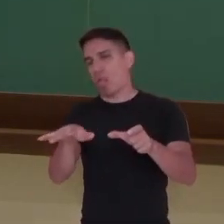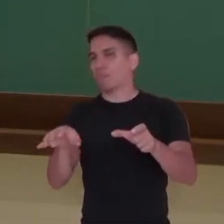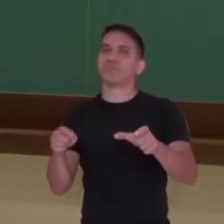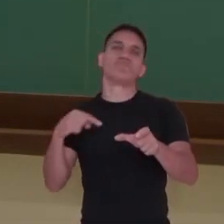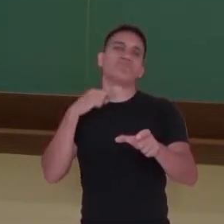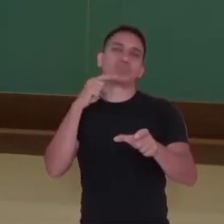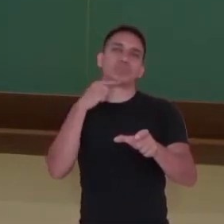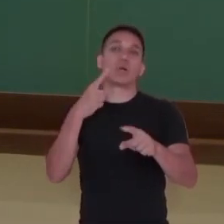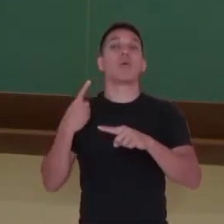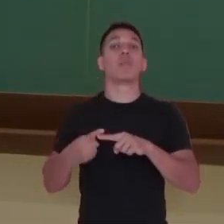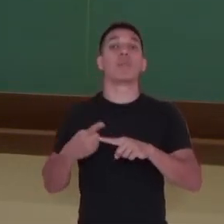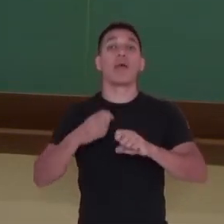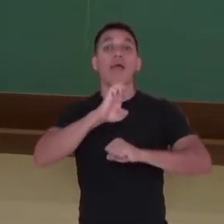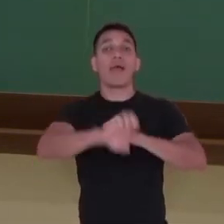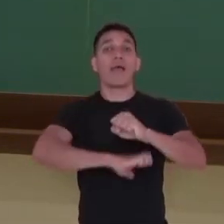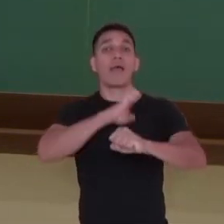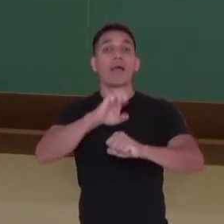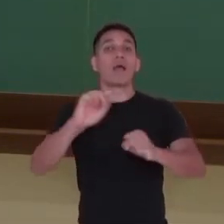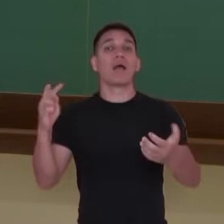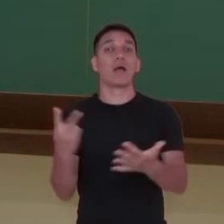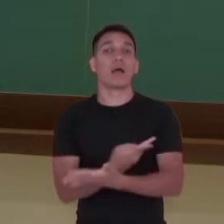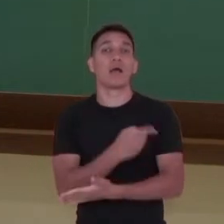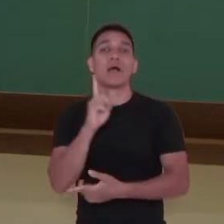porque o movimento dos elétrons vai ser o quê?